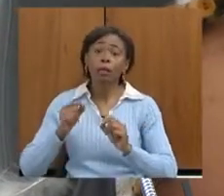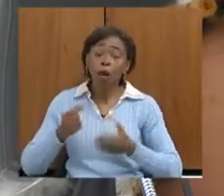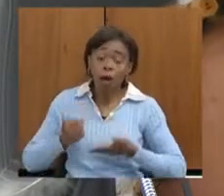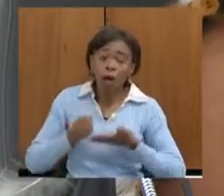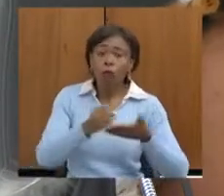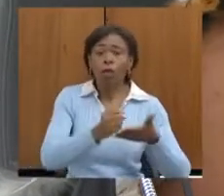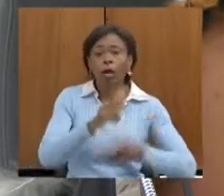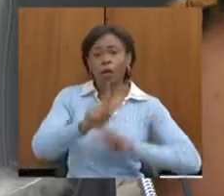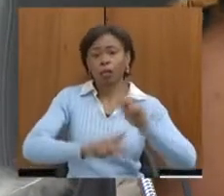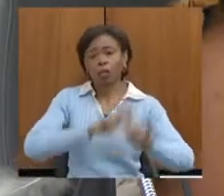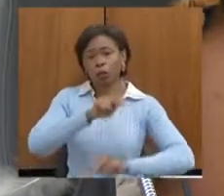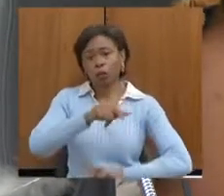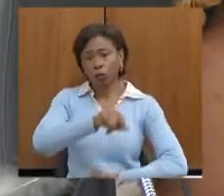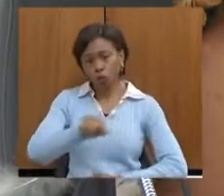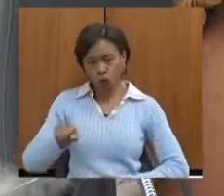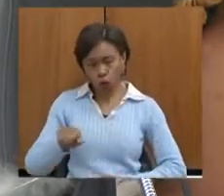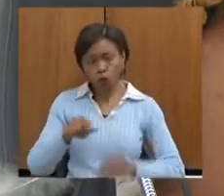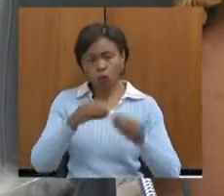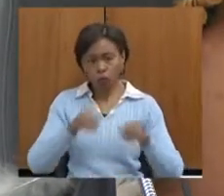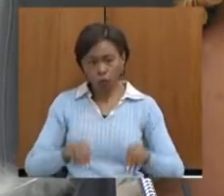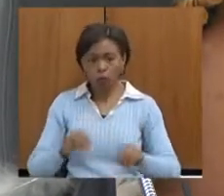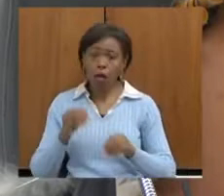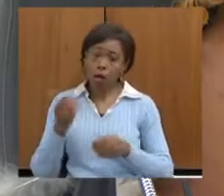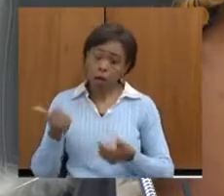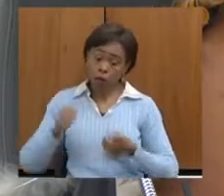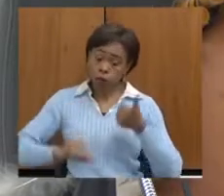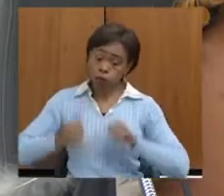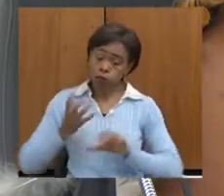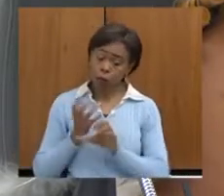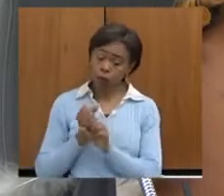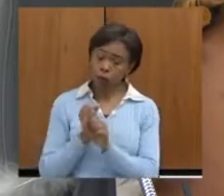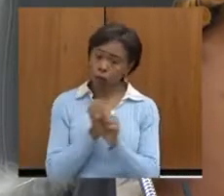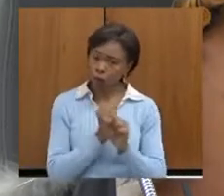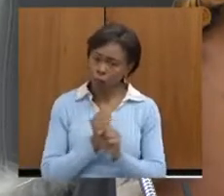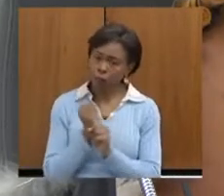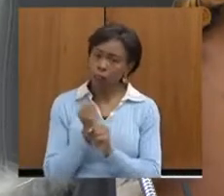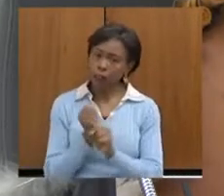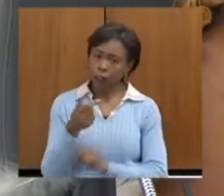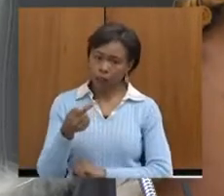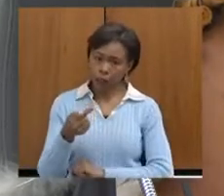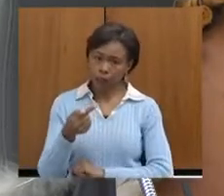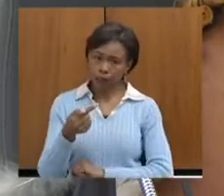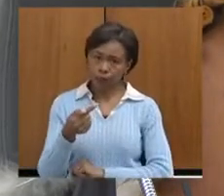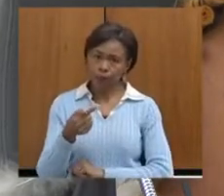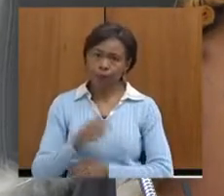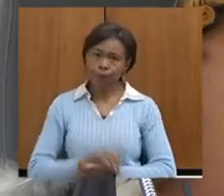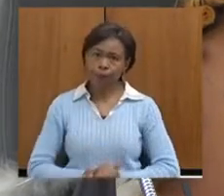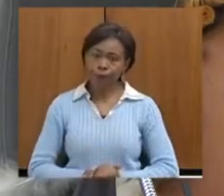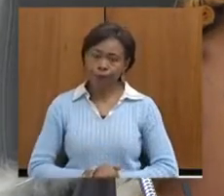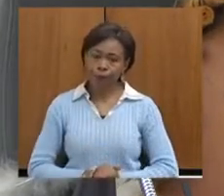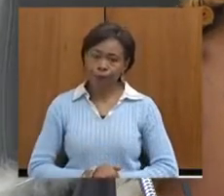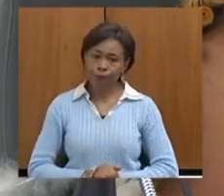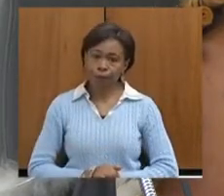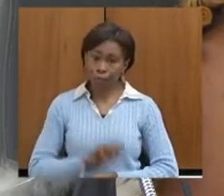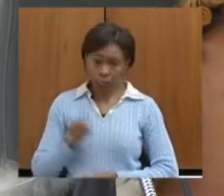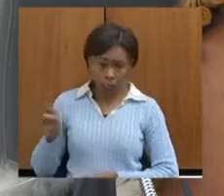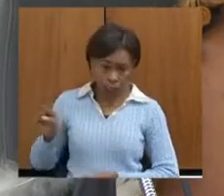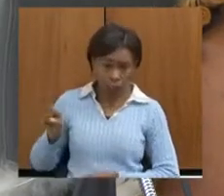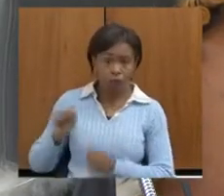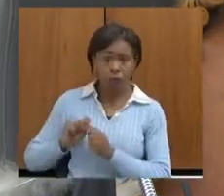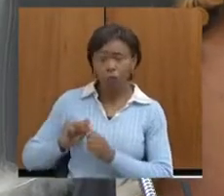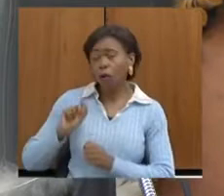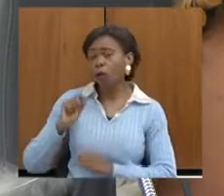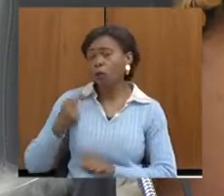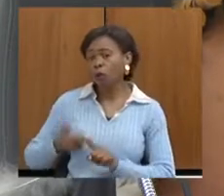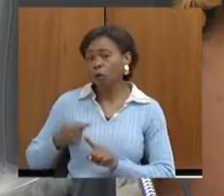e esse é um dado do Balanço nesse sete anos elas fizeram isso primeiro pela presença dos seus